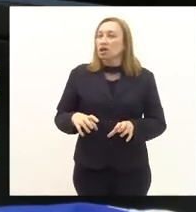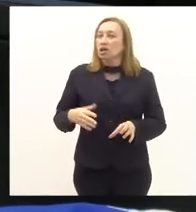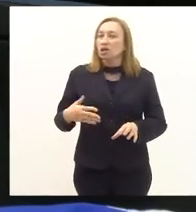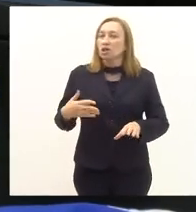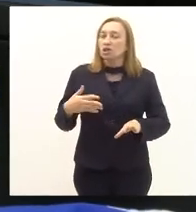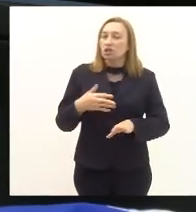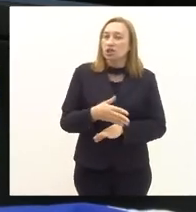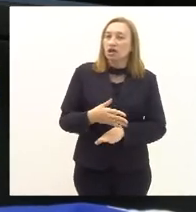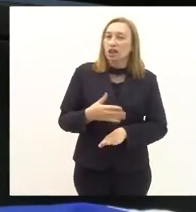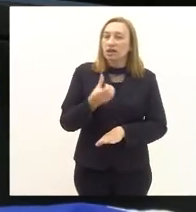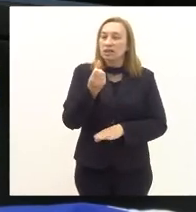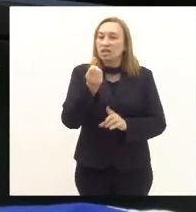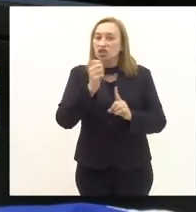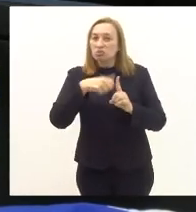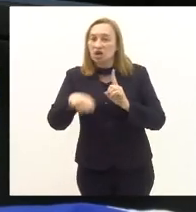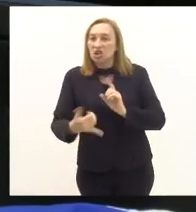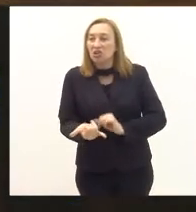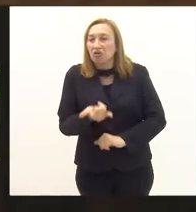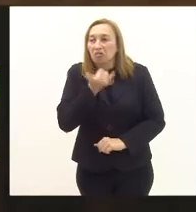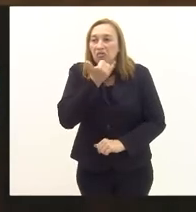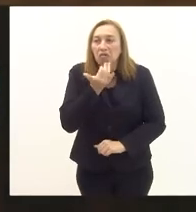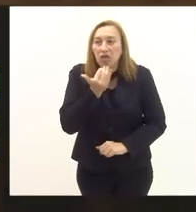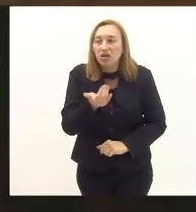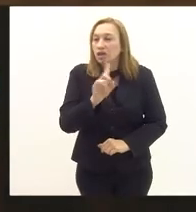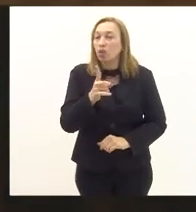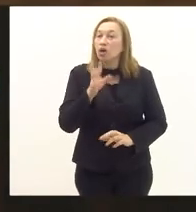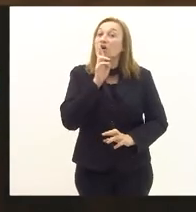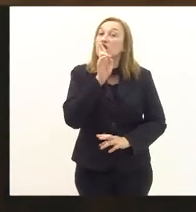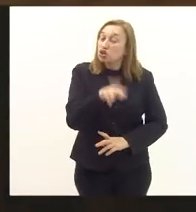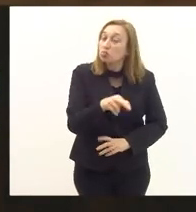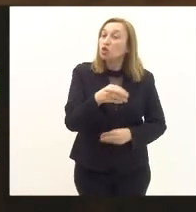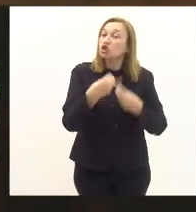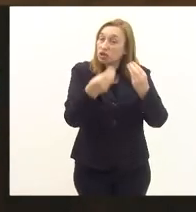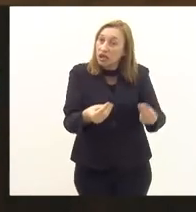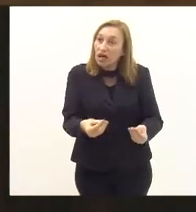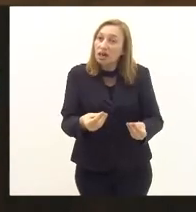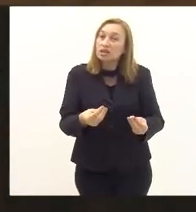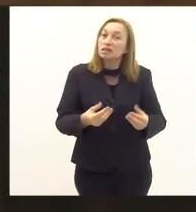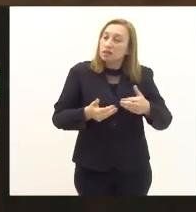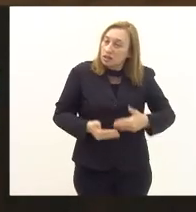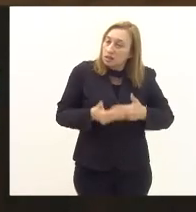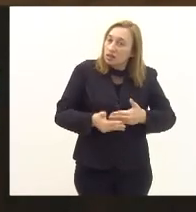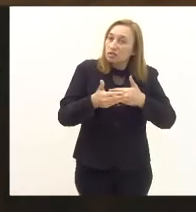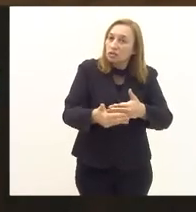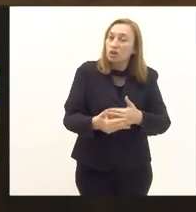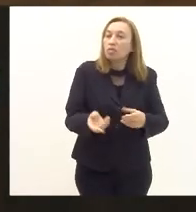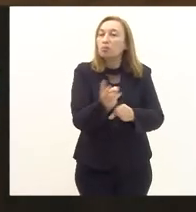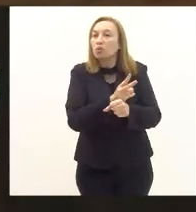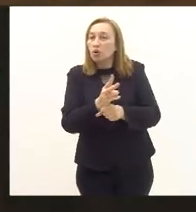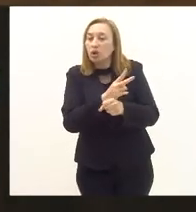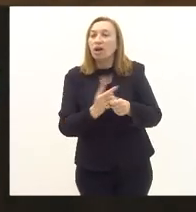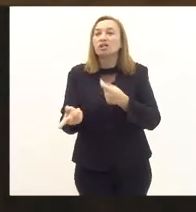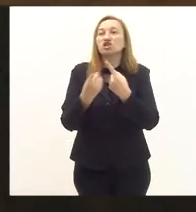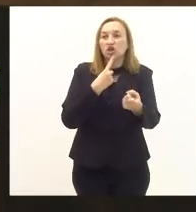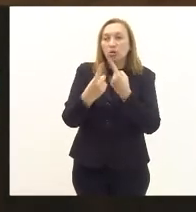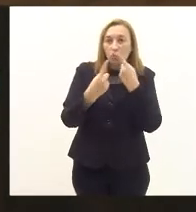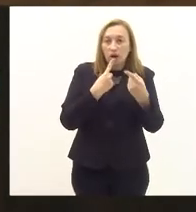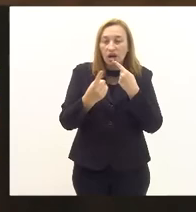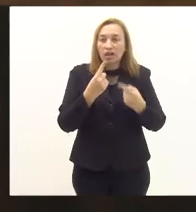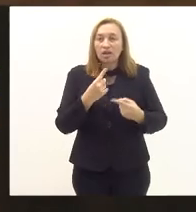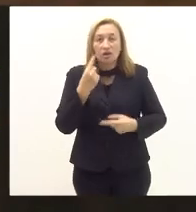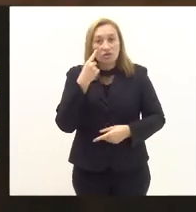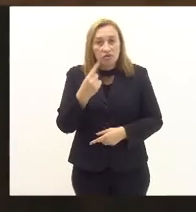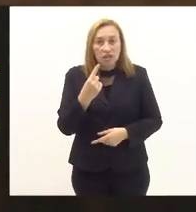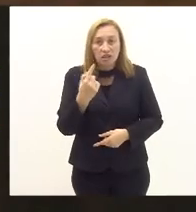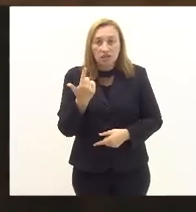daqui a 6 meses dar desculpa, eu quero trazer resultado. Então, acho que a gente tem que sair na frente, procurar, dialogar, e se ver que